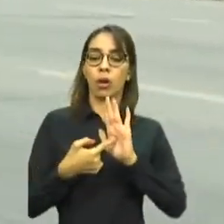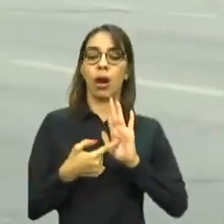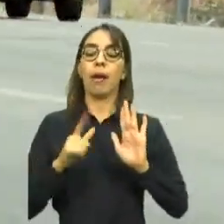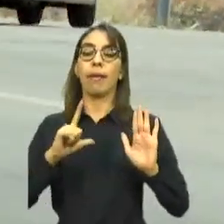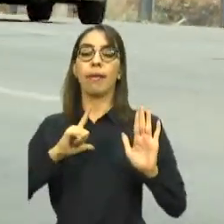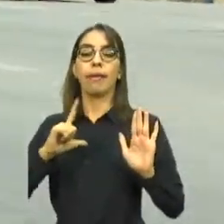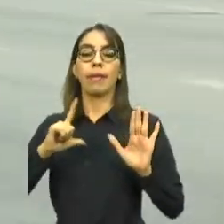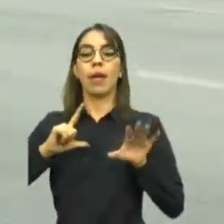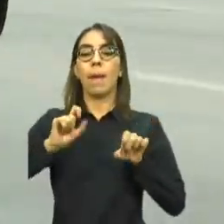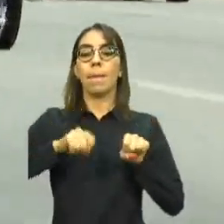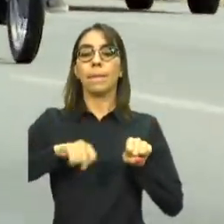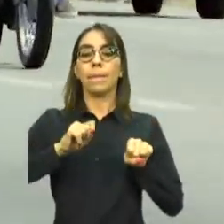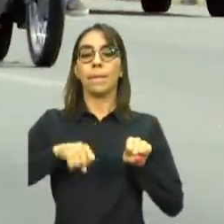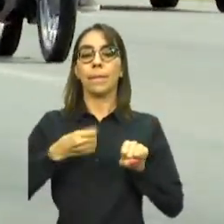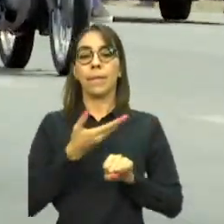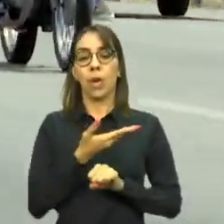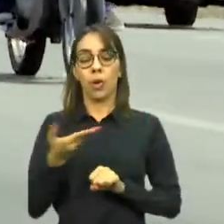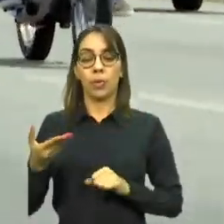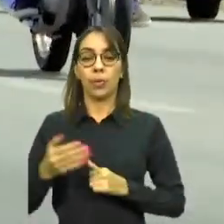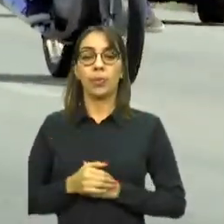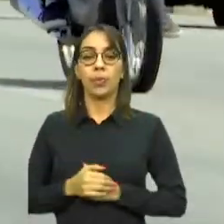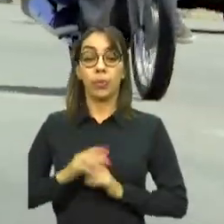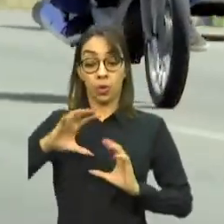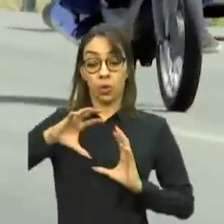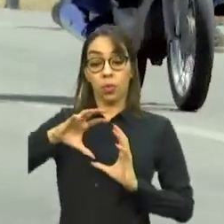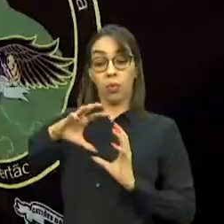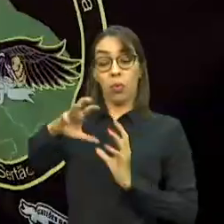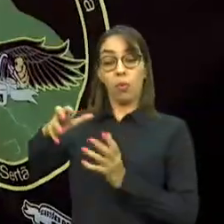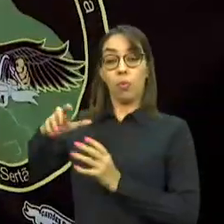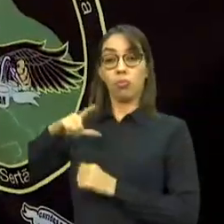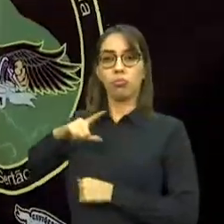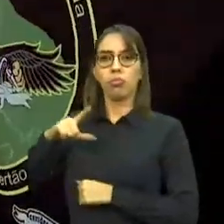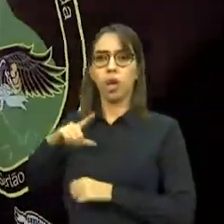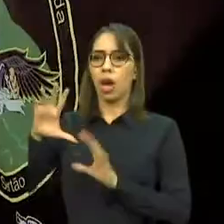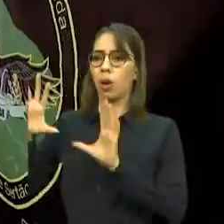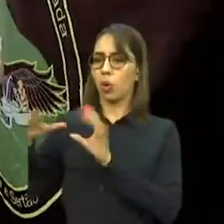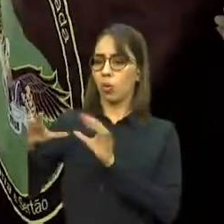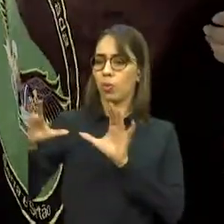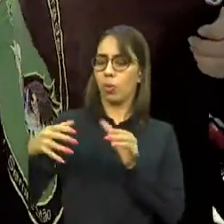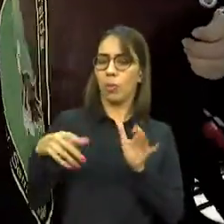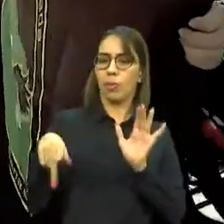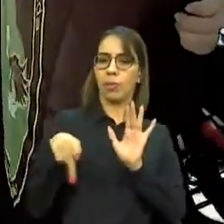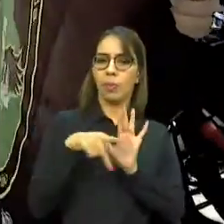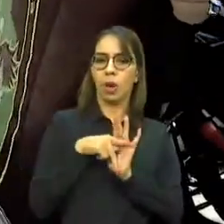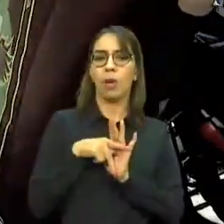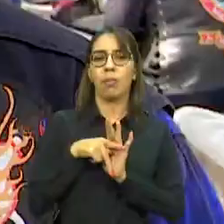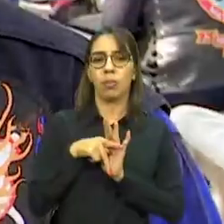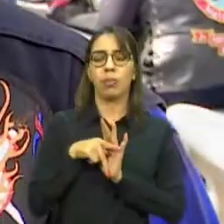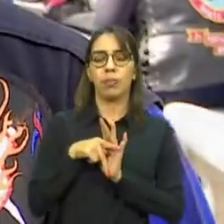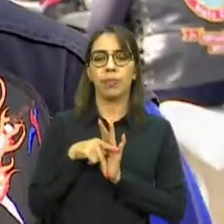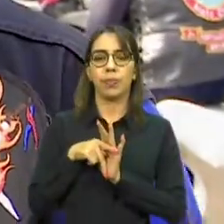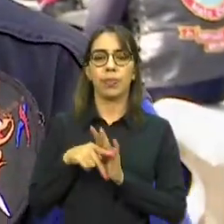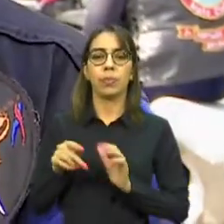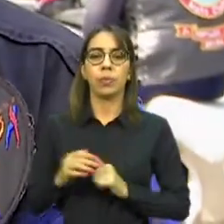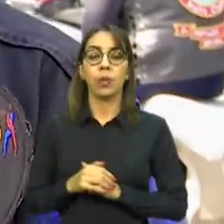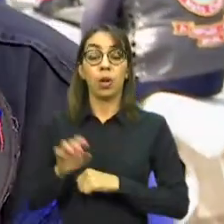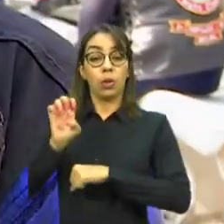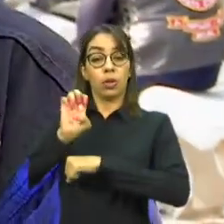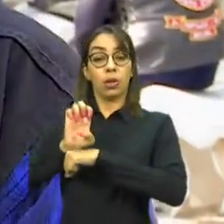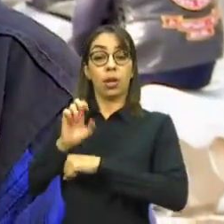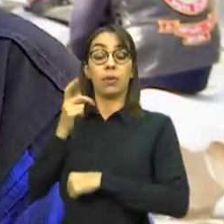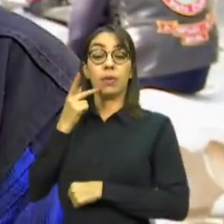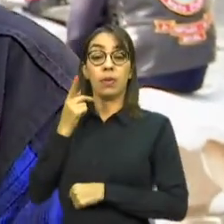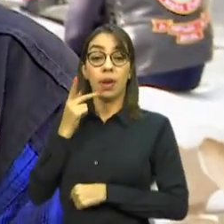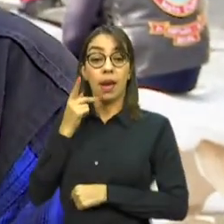Por todo o mundo, motociclistas se reúnem em motogrupos e motoclubes. No Ceará, o motoclube Guerreiros do Rock